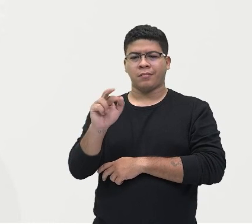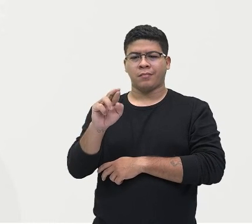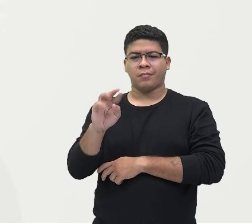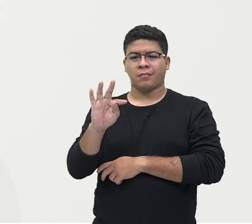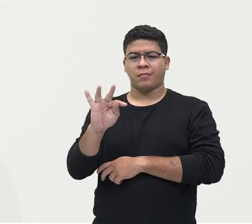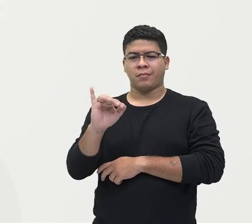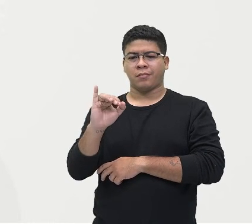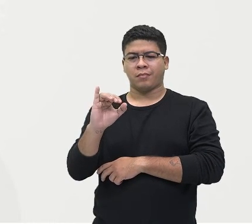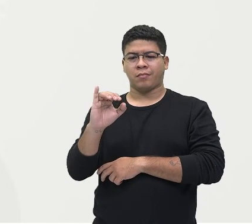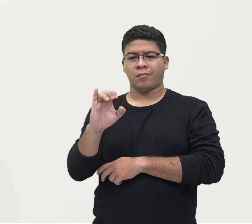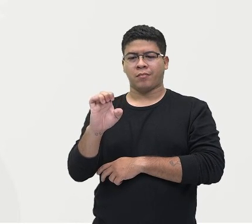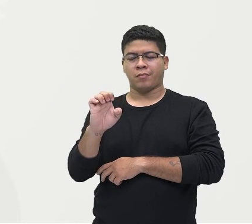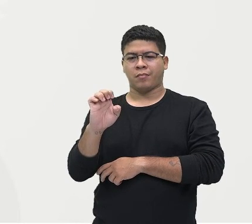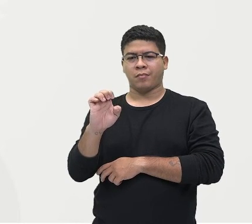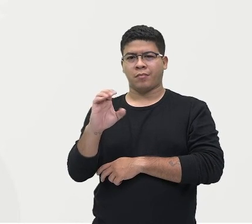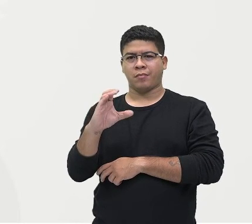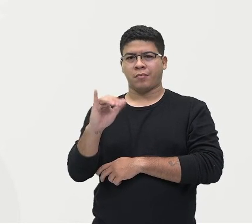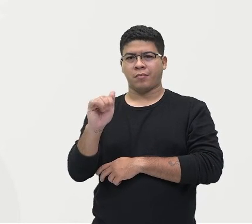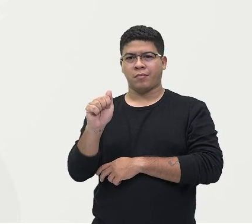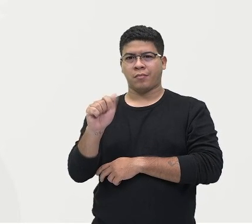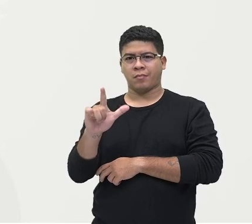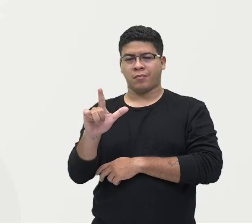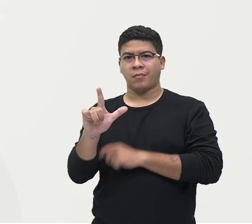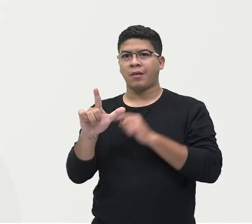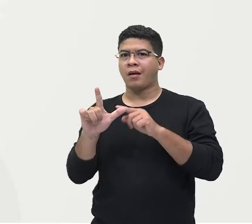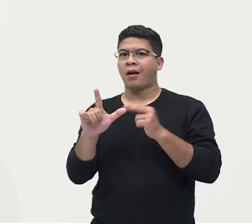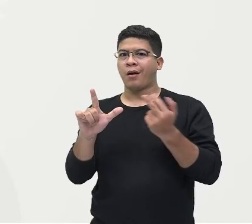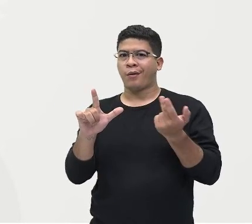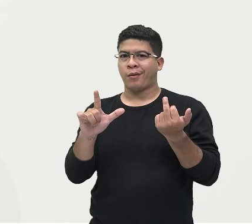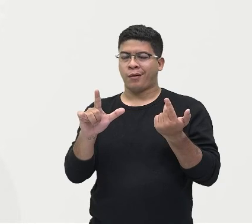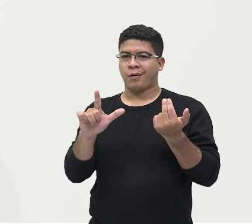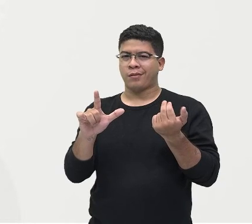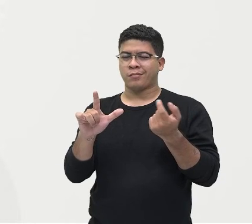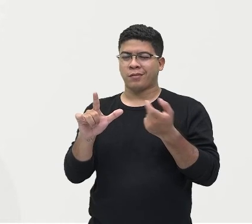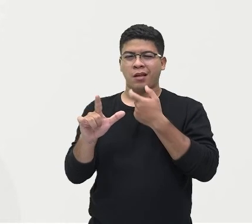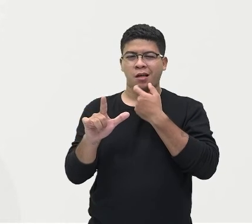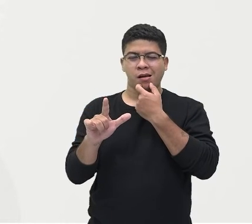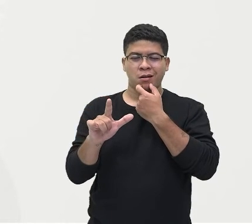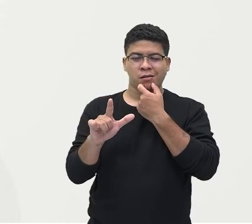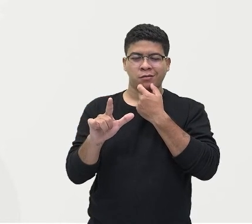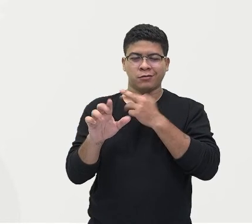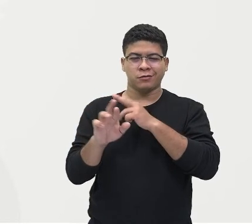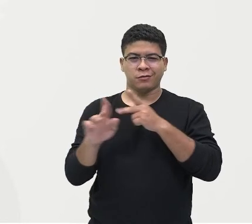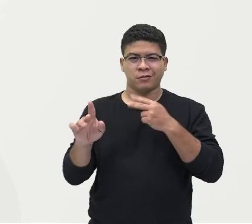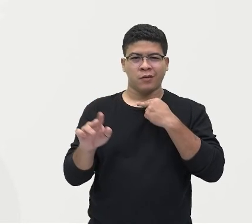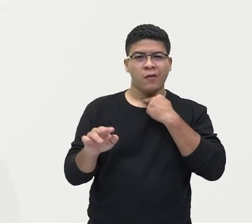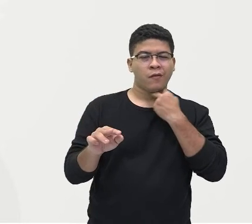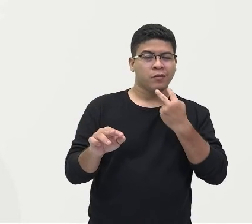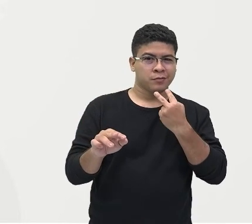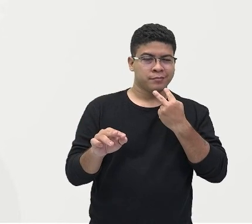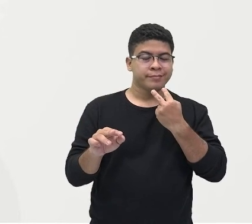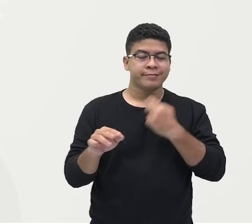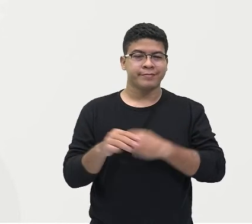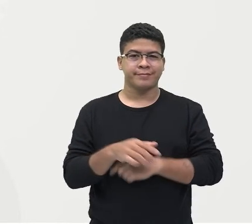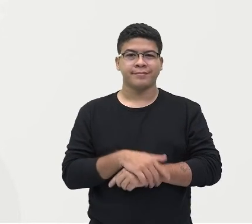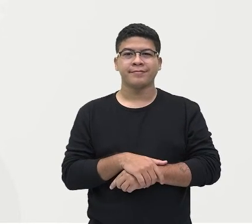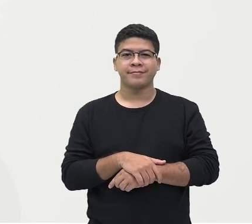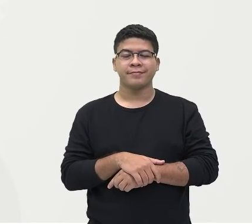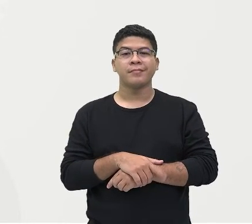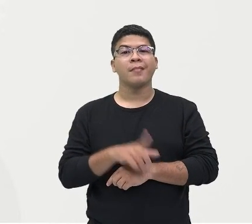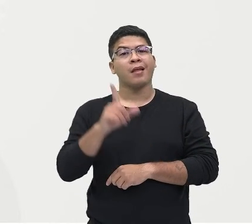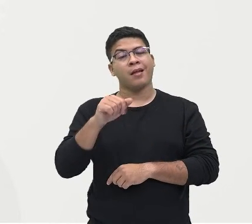Artificial, igual, né? Só muda a pronúncia. Artificial. Então, eu tenho uma palavra cognata aqui